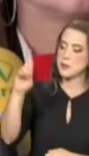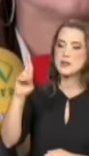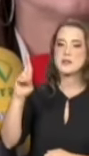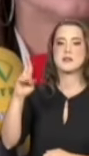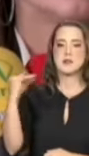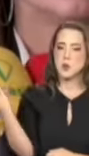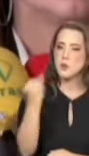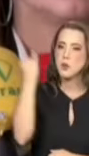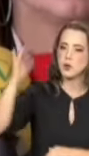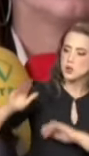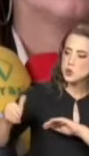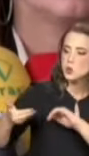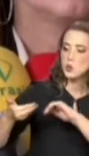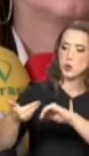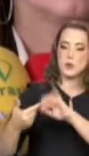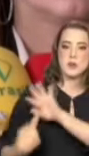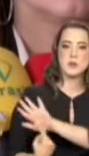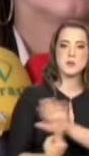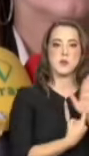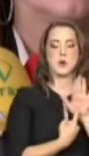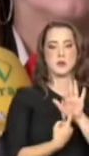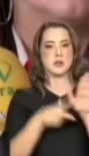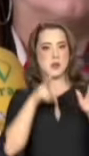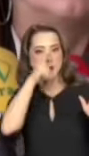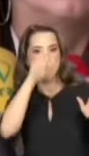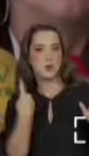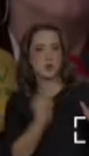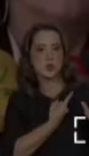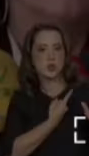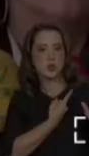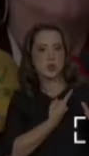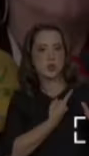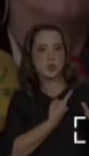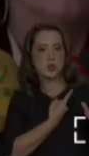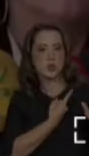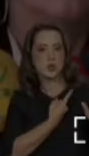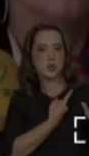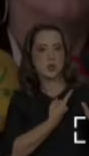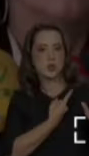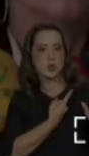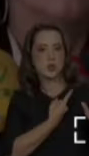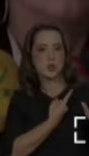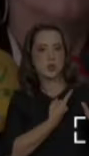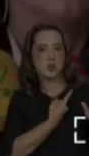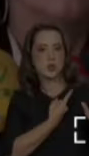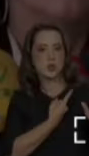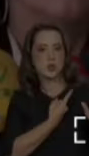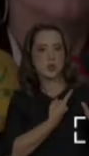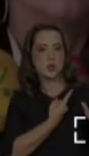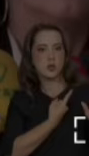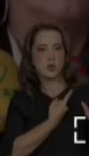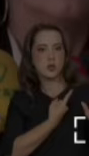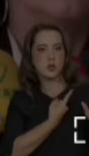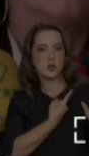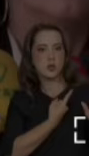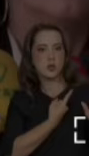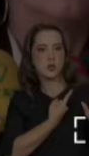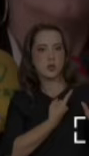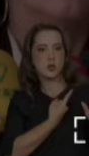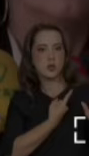Congresso mostra a força dos nossos valores. Deus, Pai... Complexo, não é? A nossa representação no